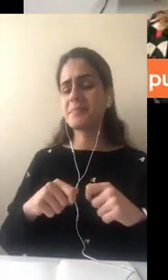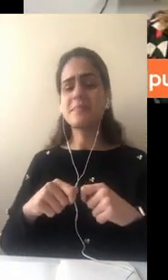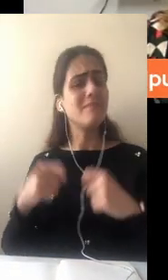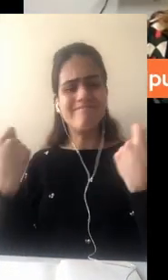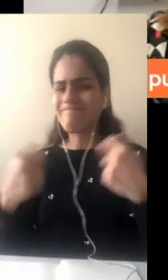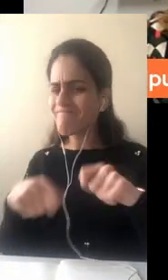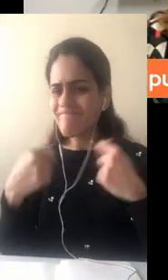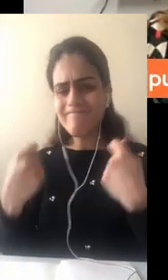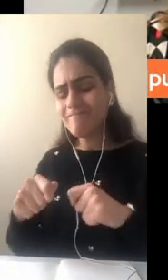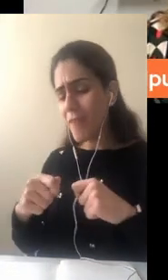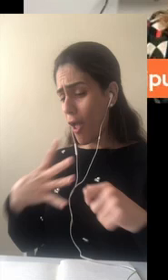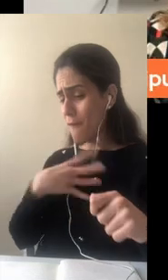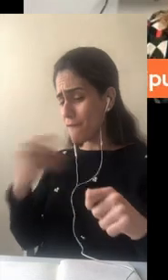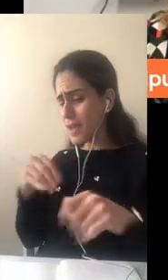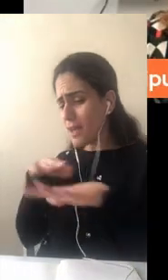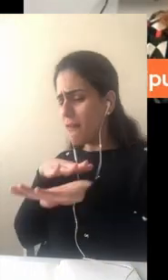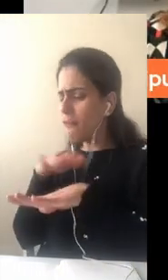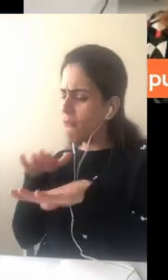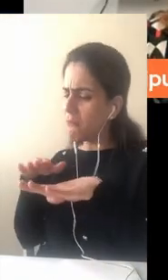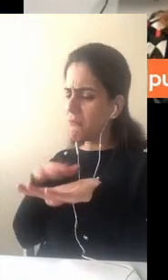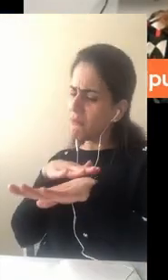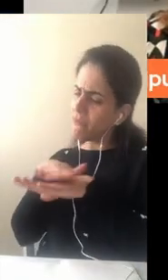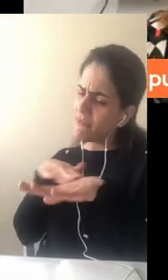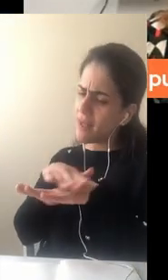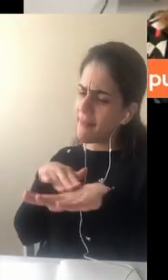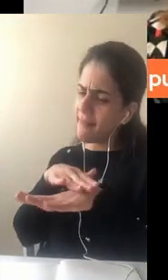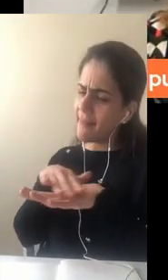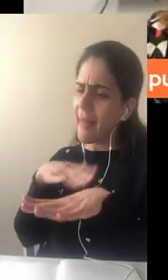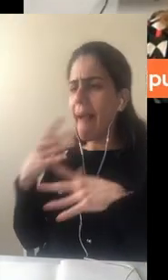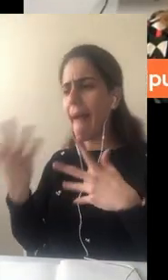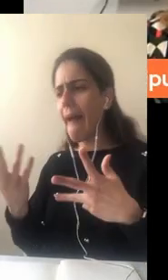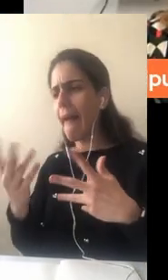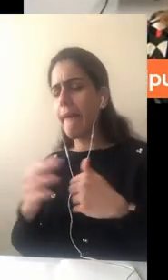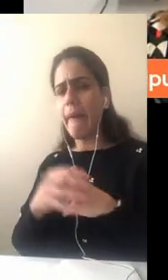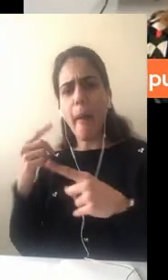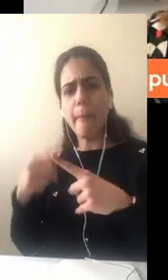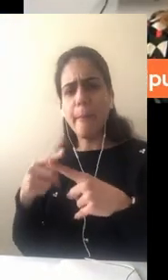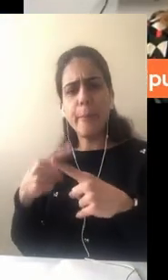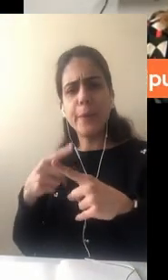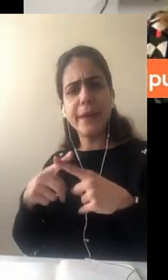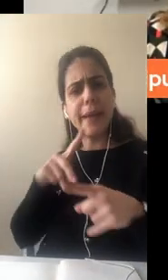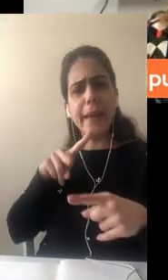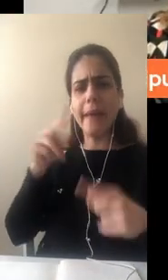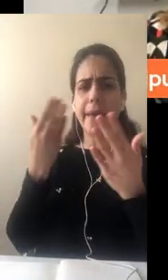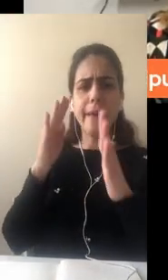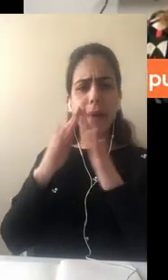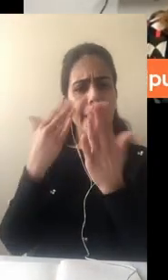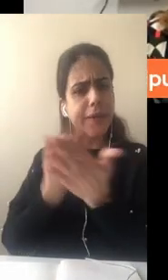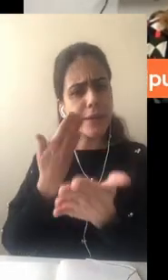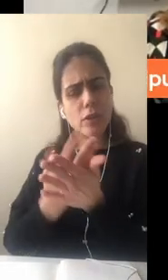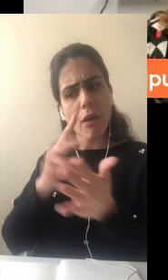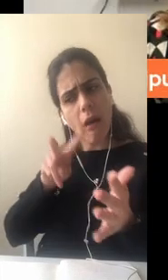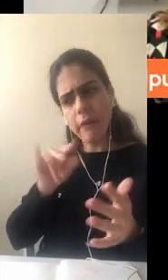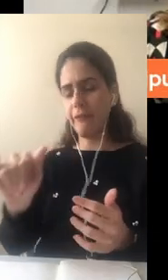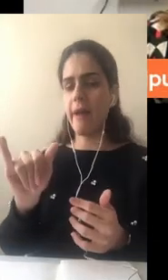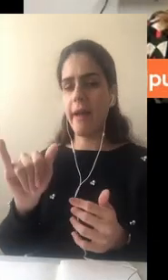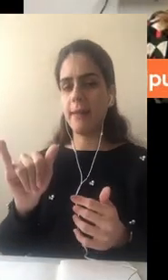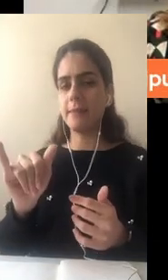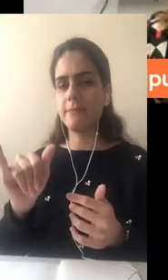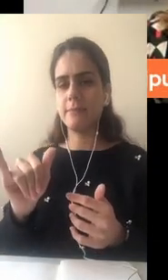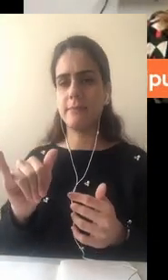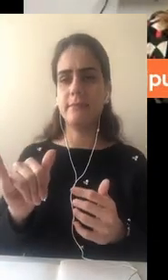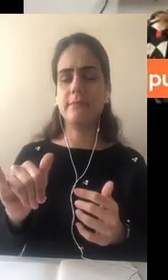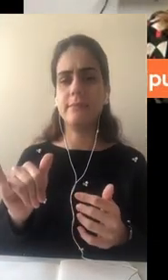fala os princípios, você põe o apontamento, mas você, dependendo do perfil do